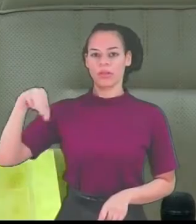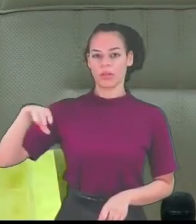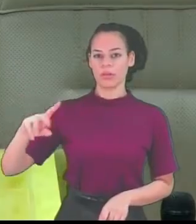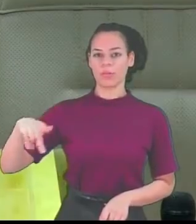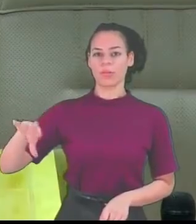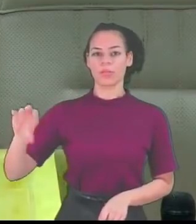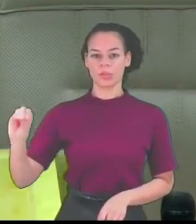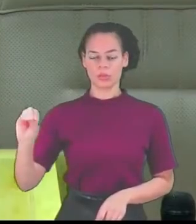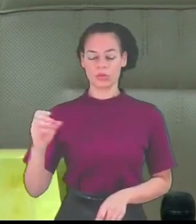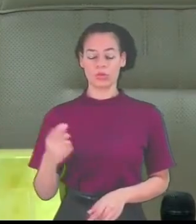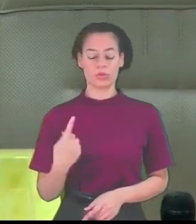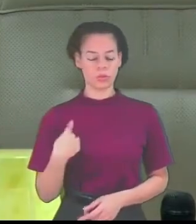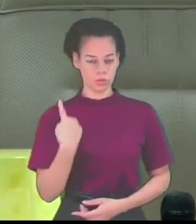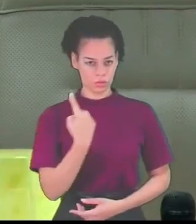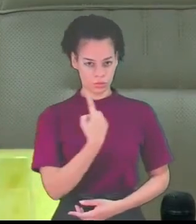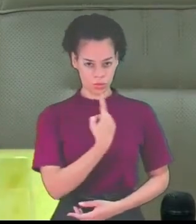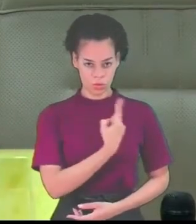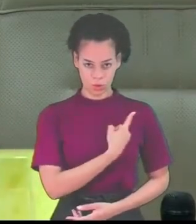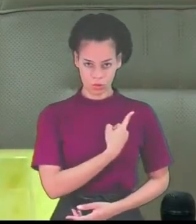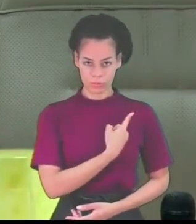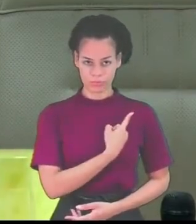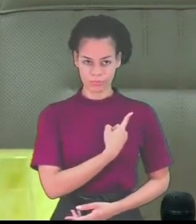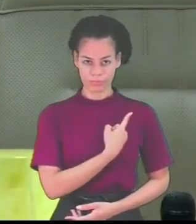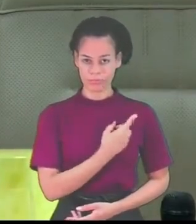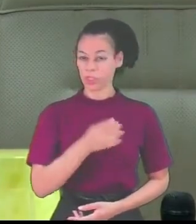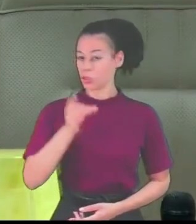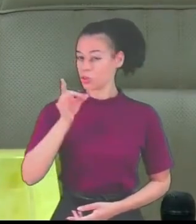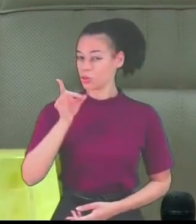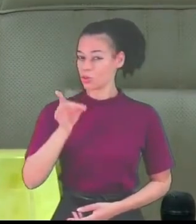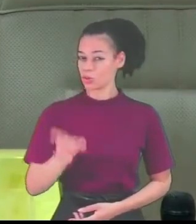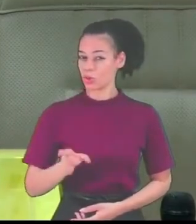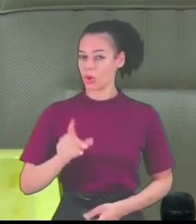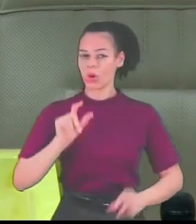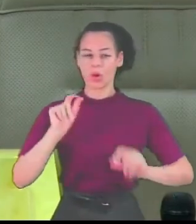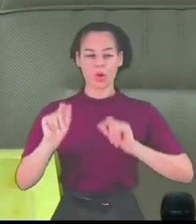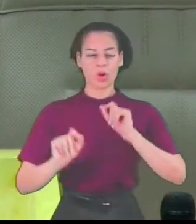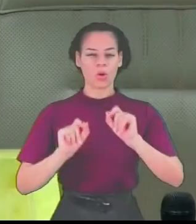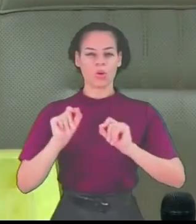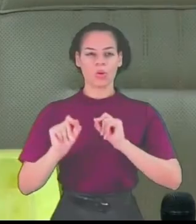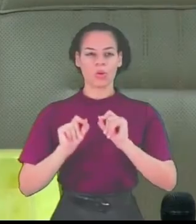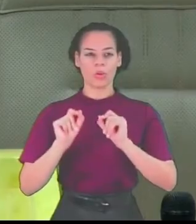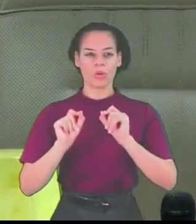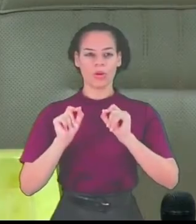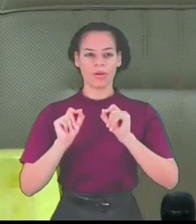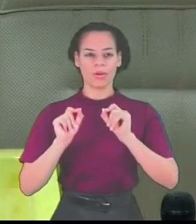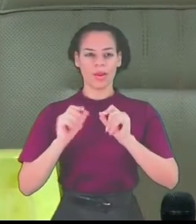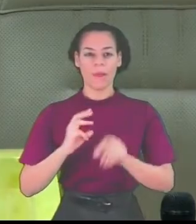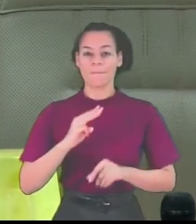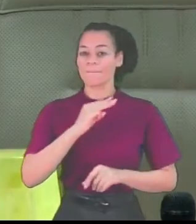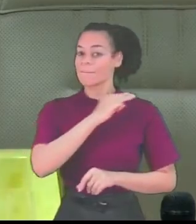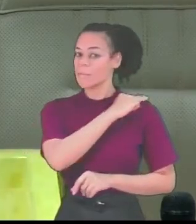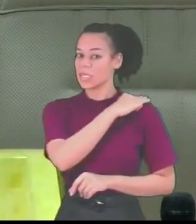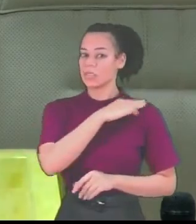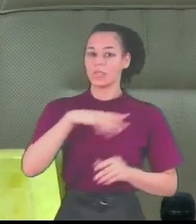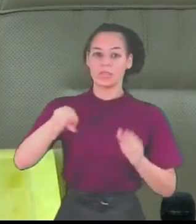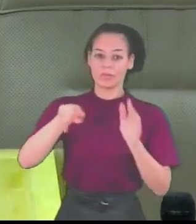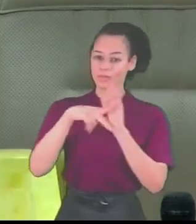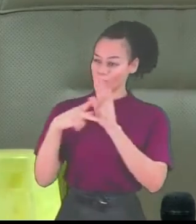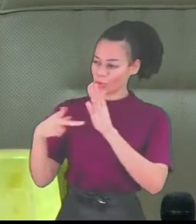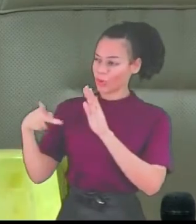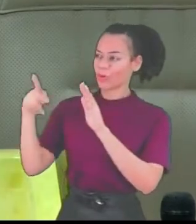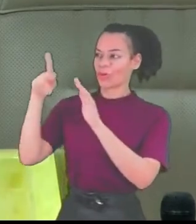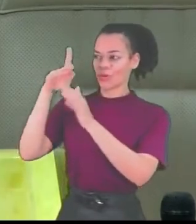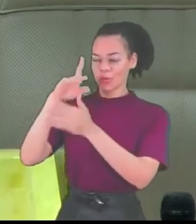e nós somos apenas ministros de Cristo